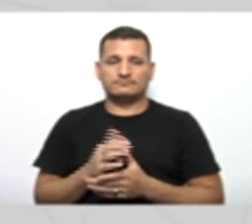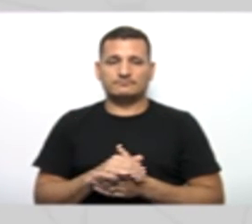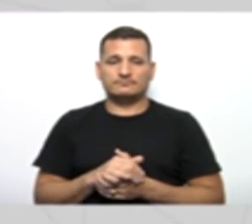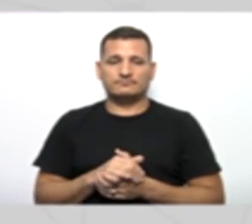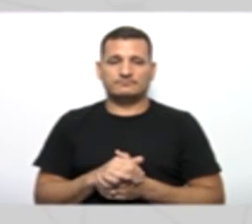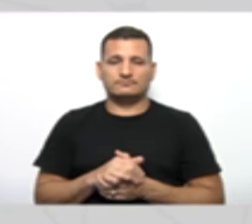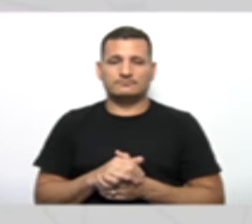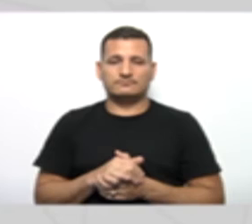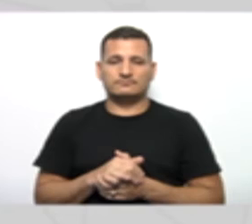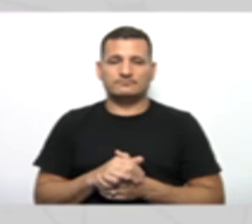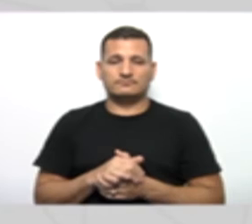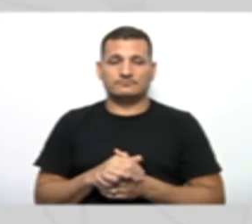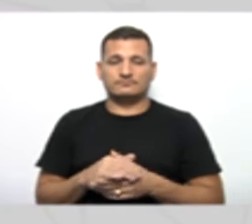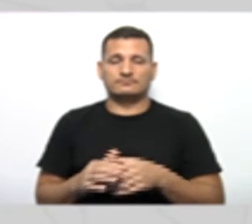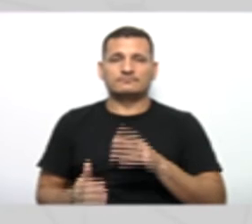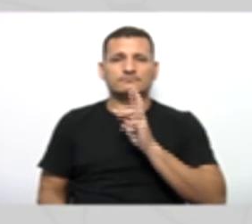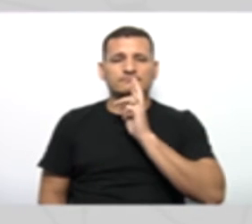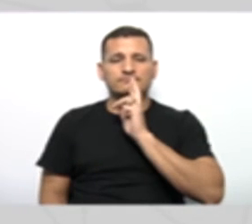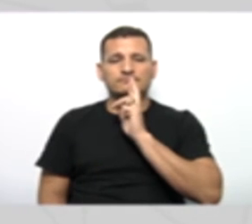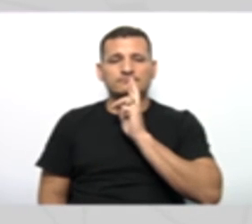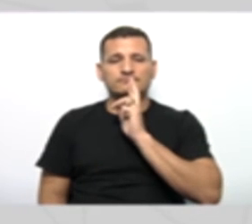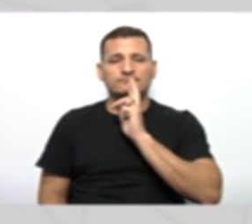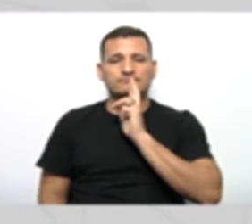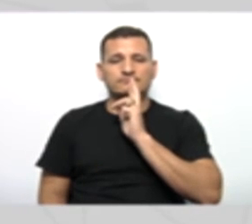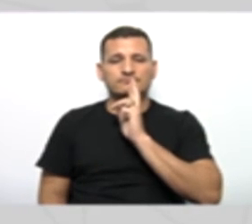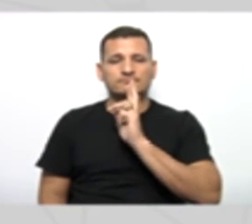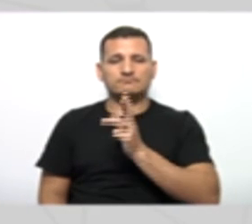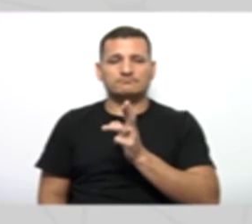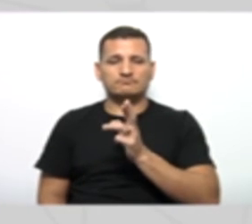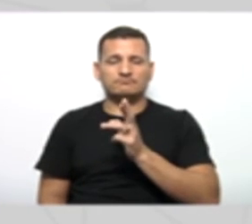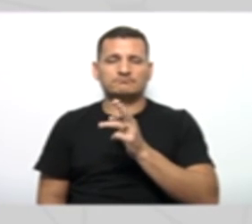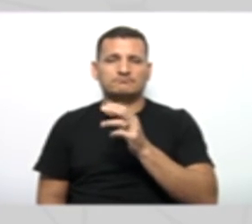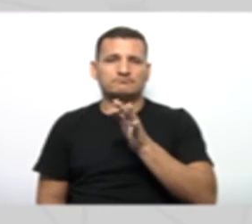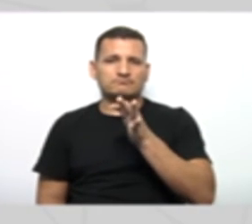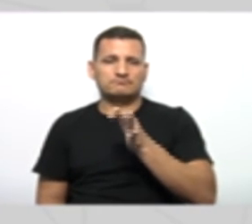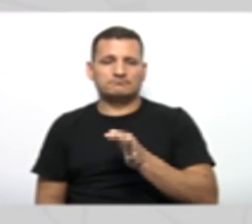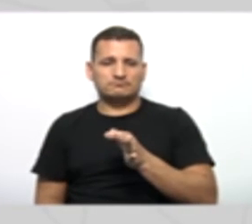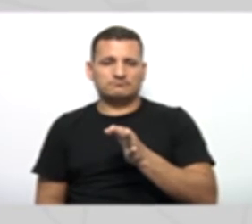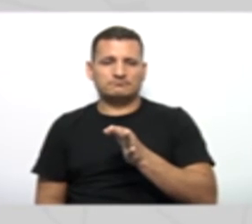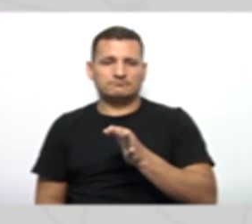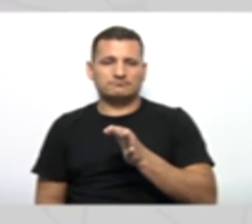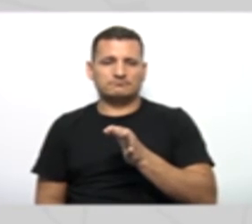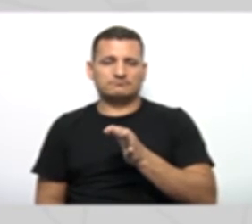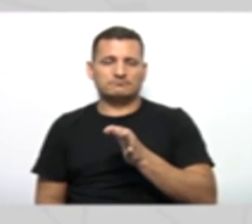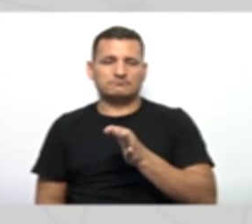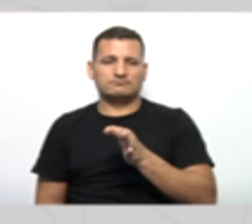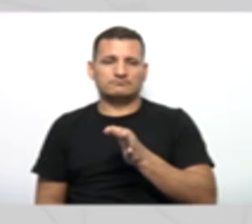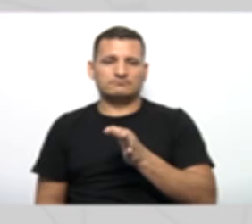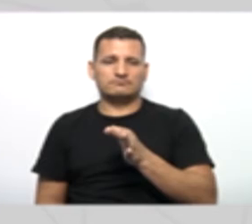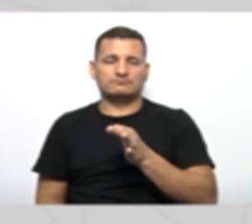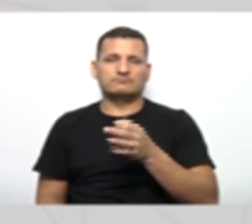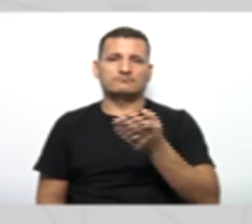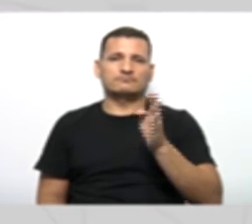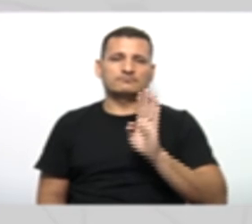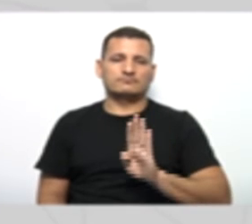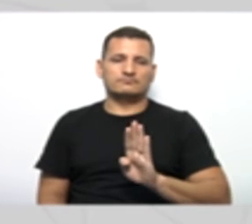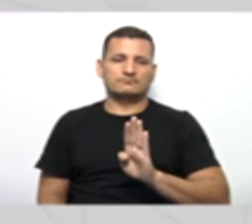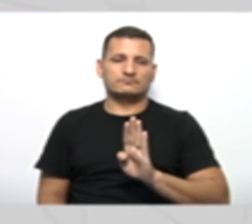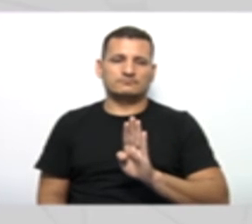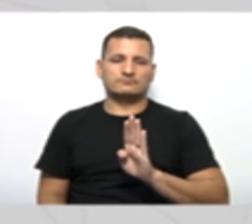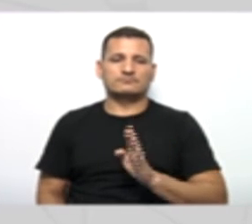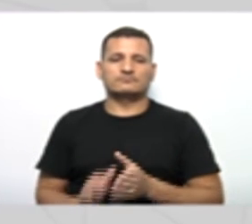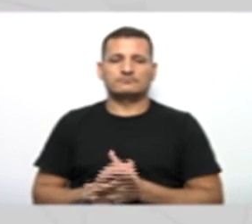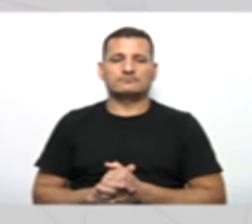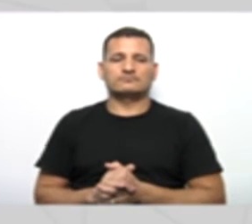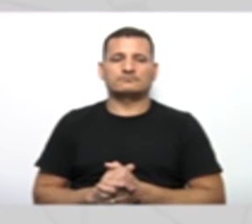fala não se refere. E como ela diz não se refere, ela está correta. A letra B, a definição do